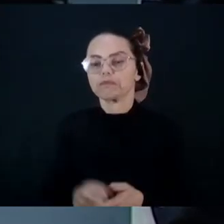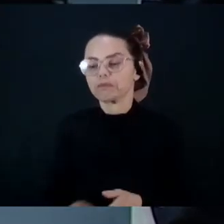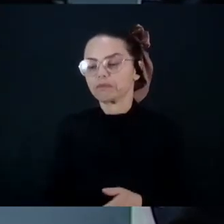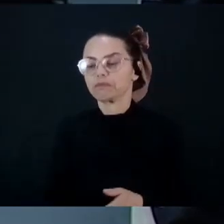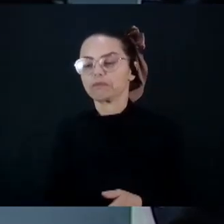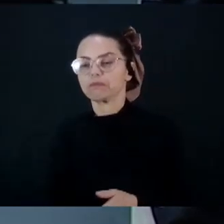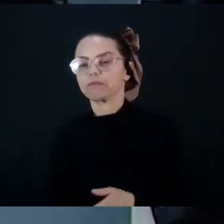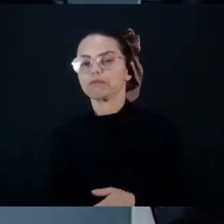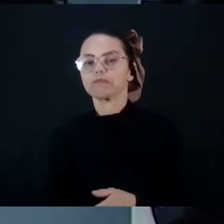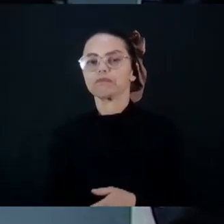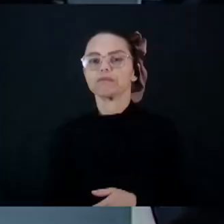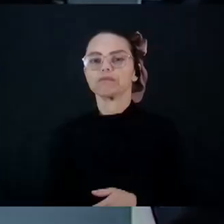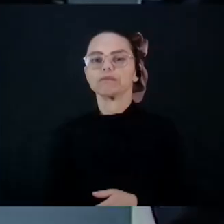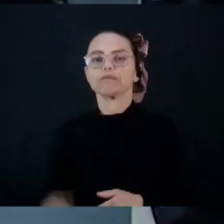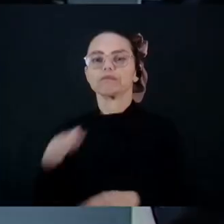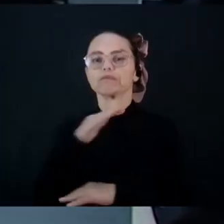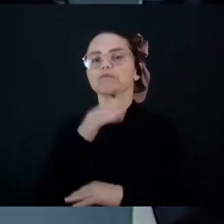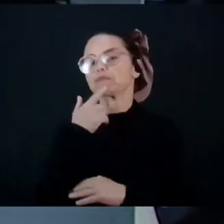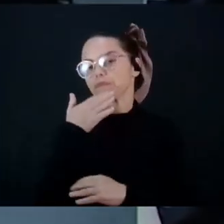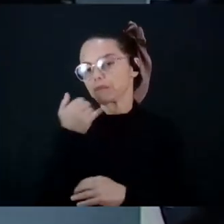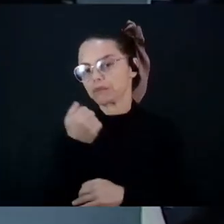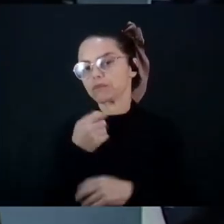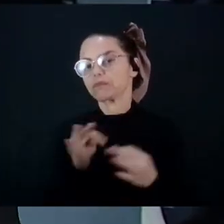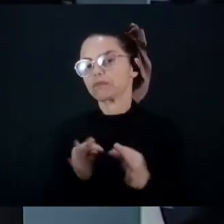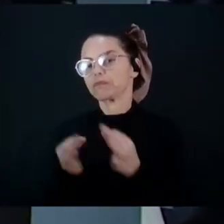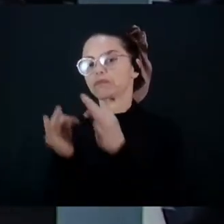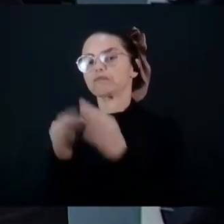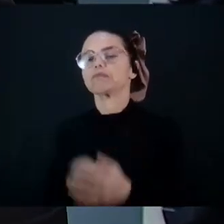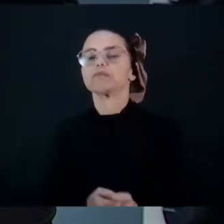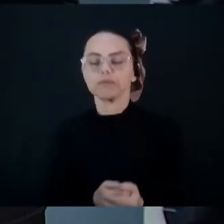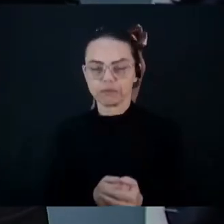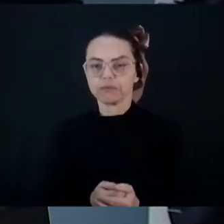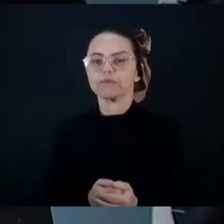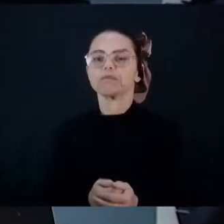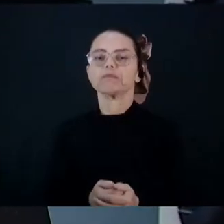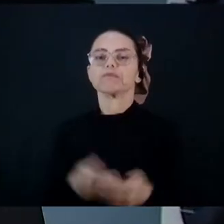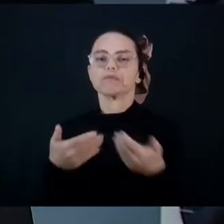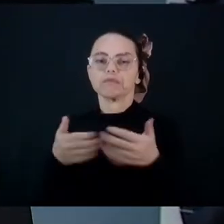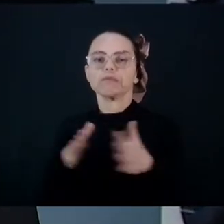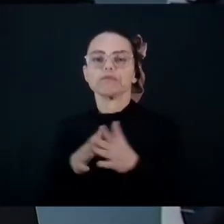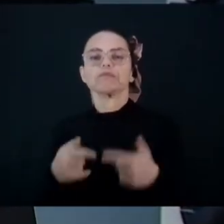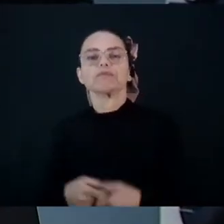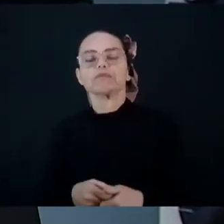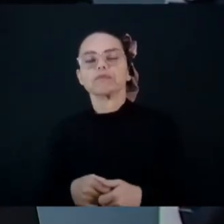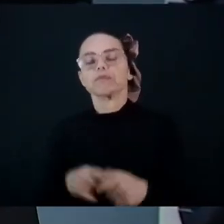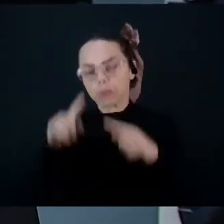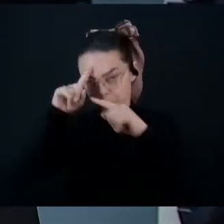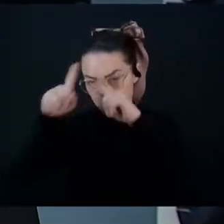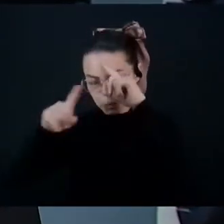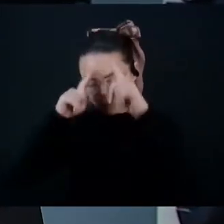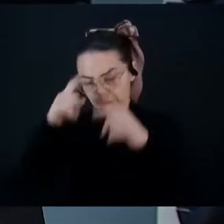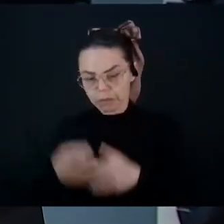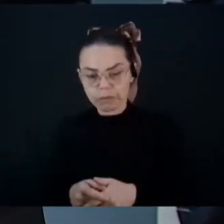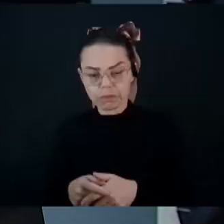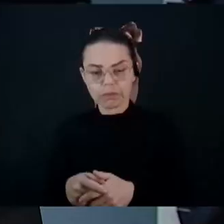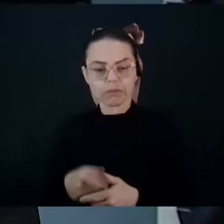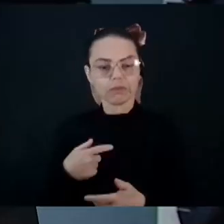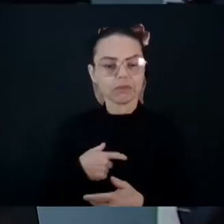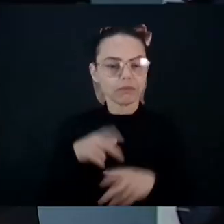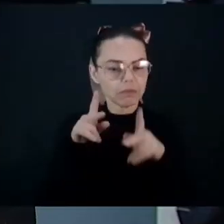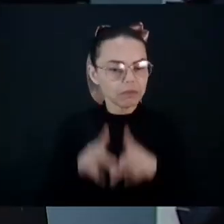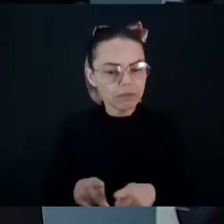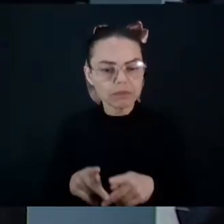de uma Câmara muito mais tecnológica, uma Câmara muito mais aberta a novas ideias, né? Com o pessoal que